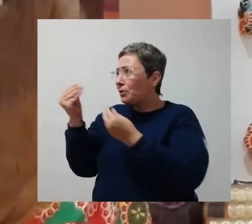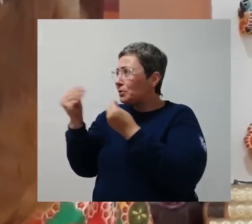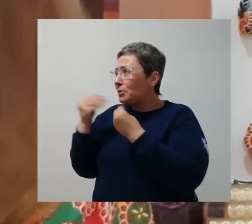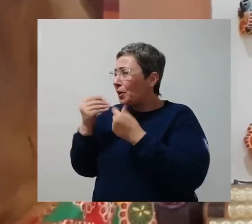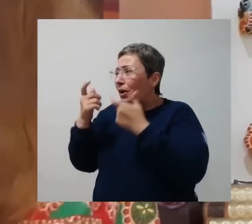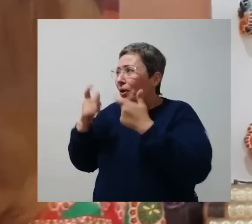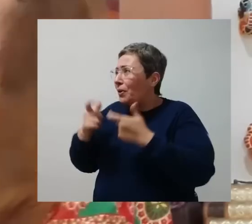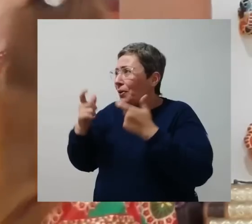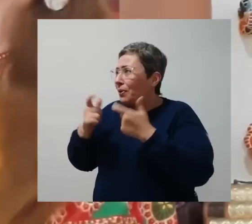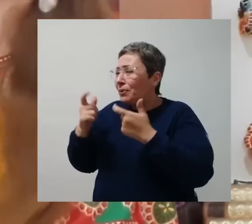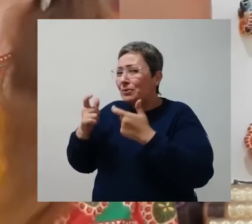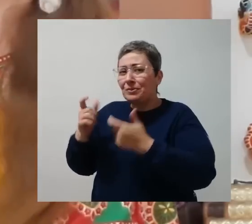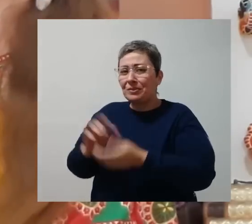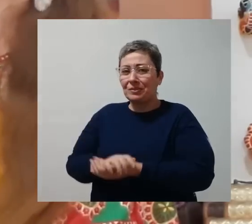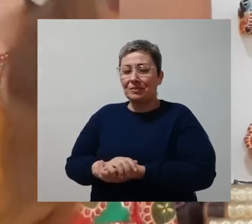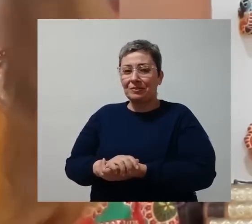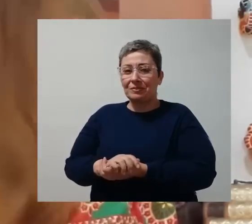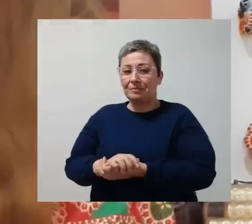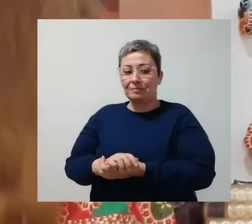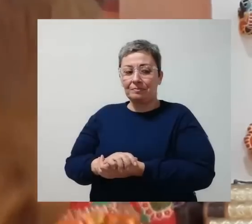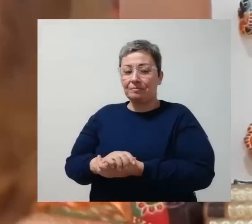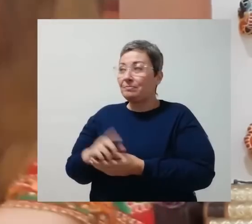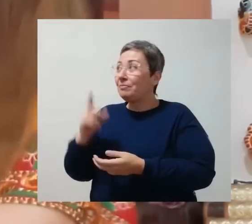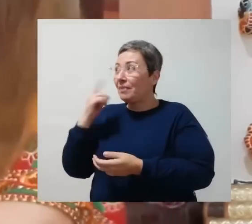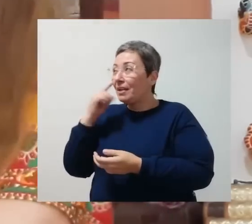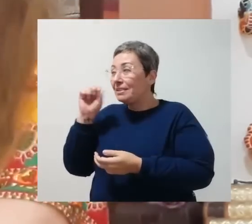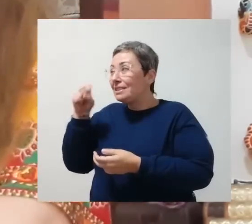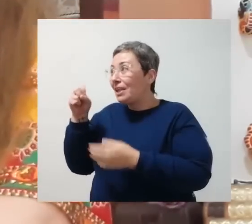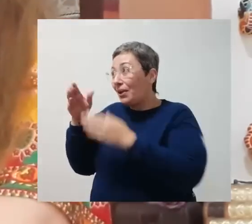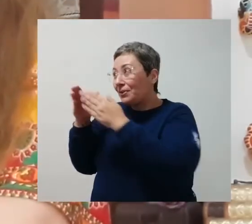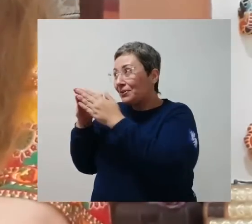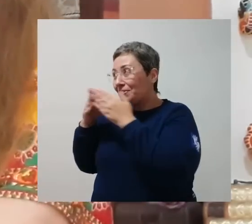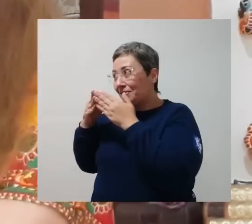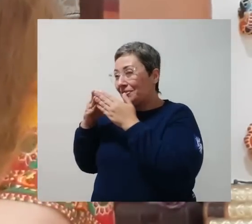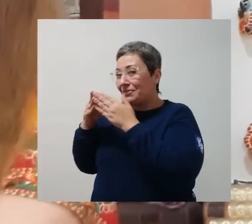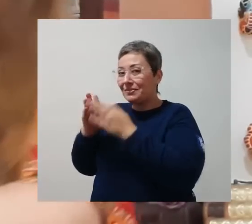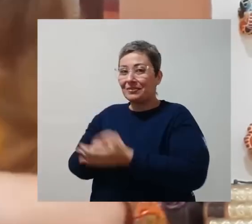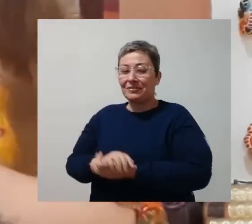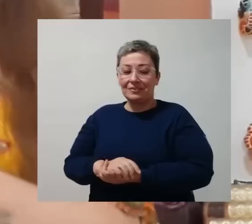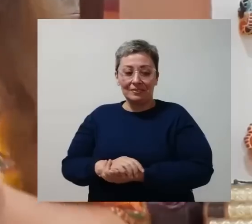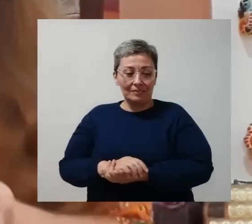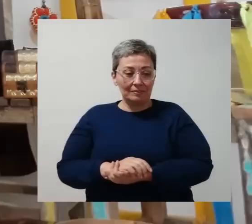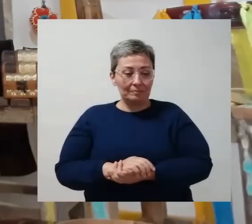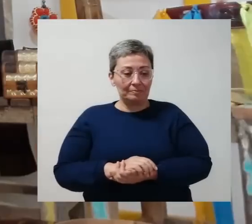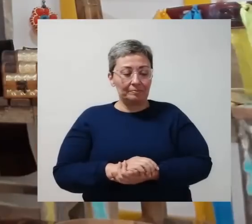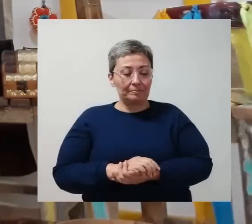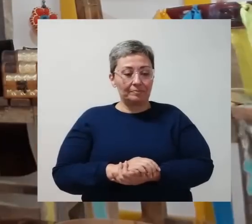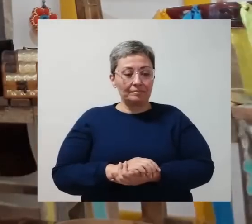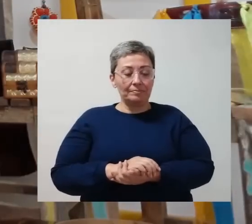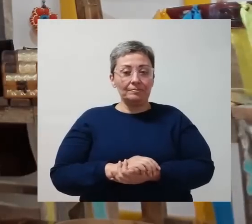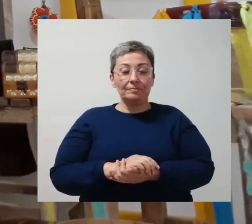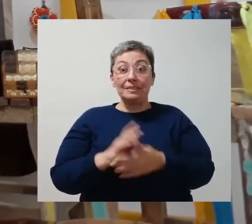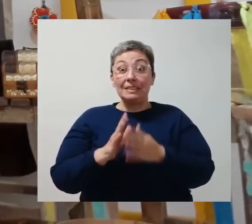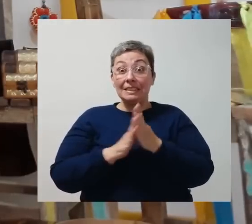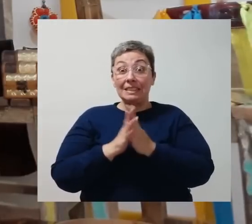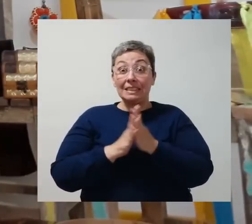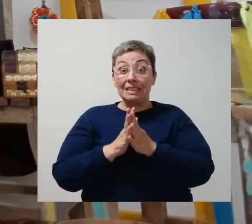para saber para onde nós iremos hoje. Sim, com licença.